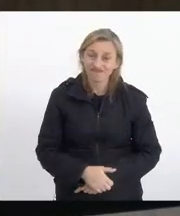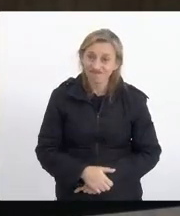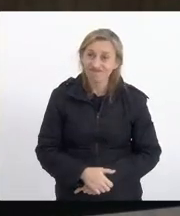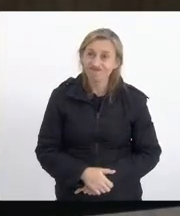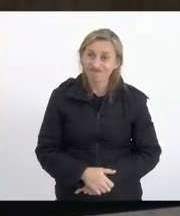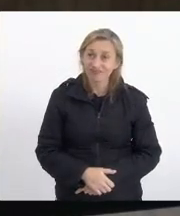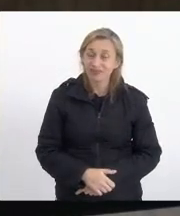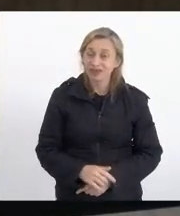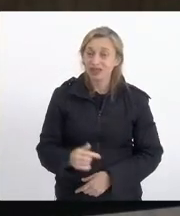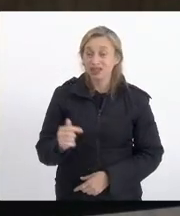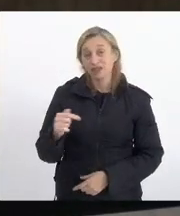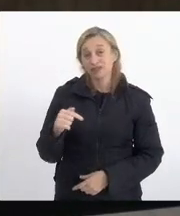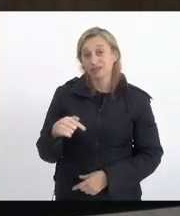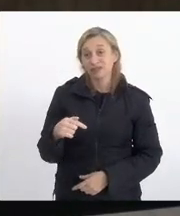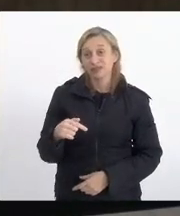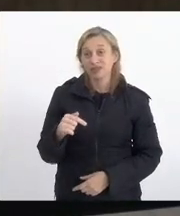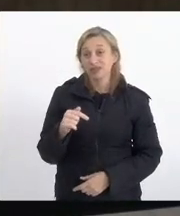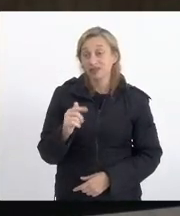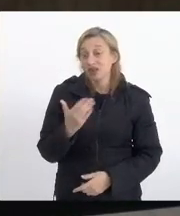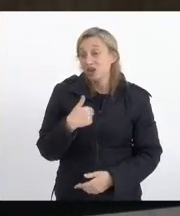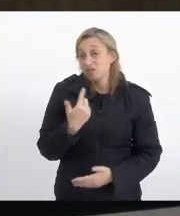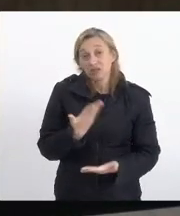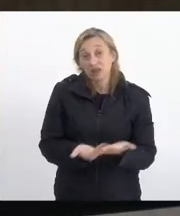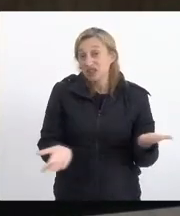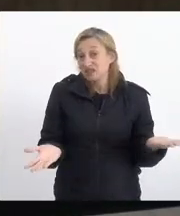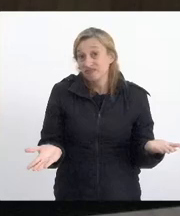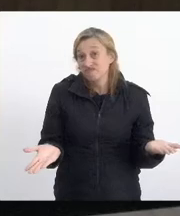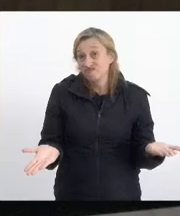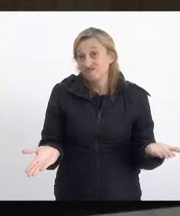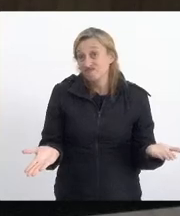Aqui está uma que diretamente está perdendo.